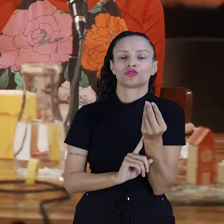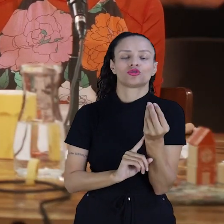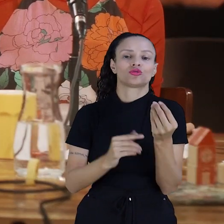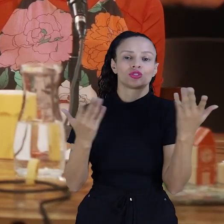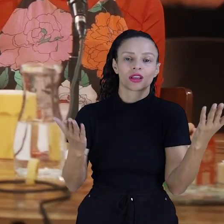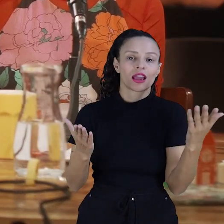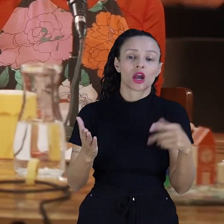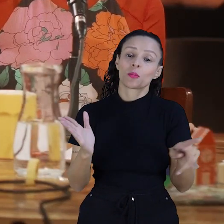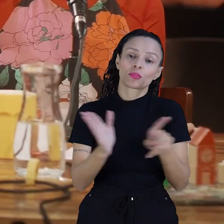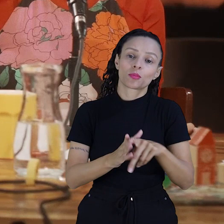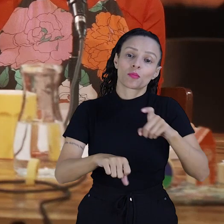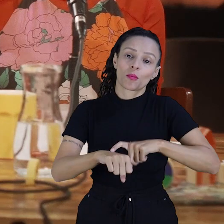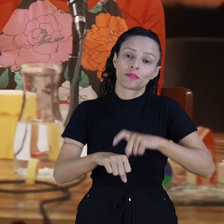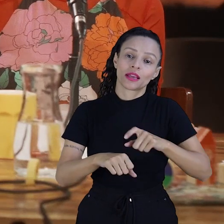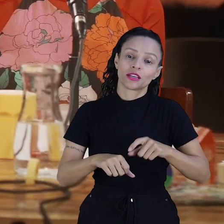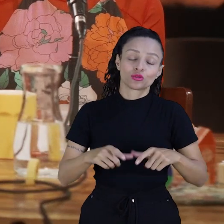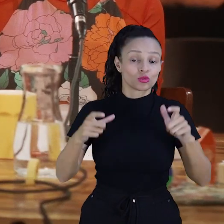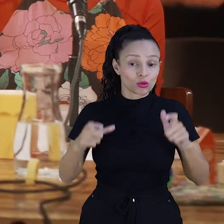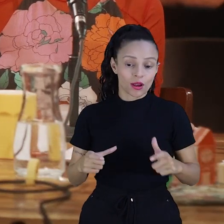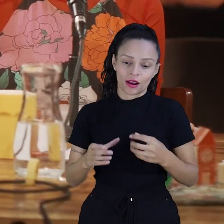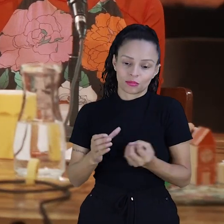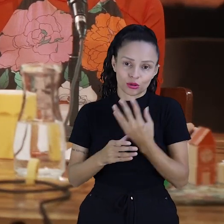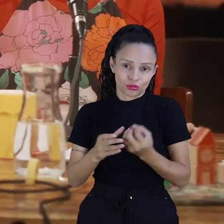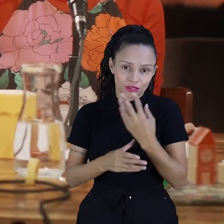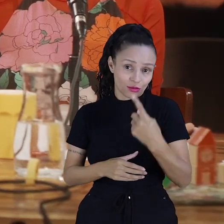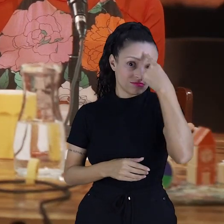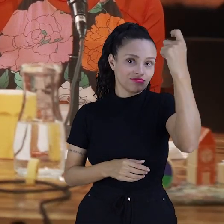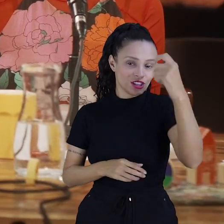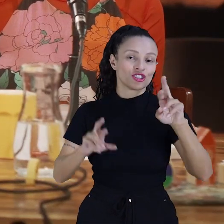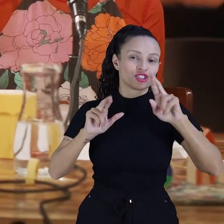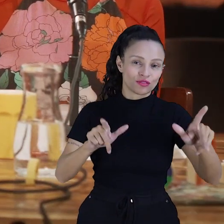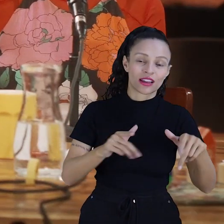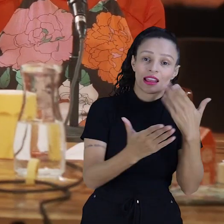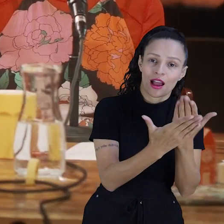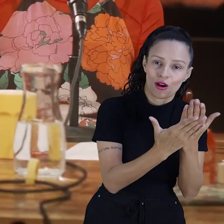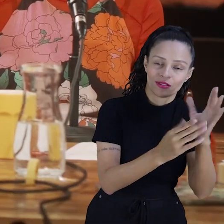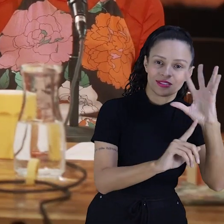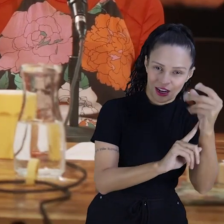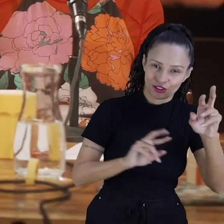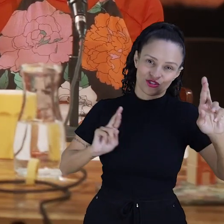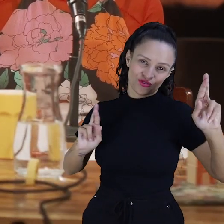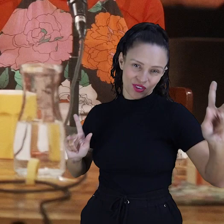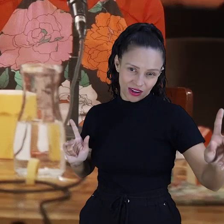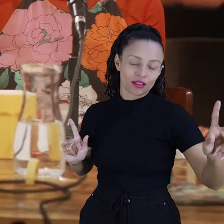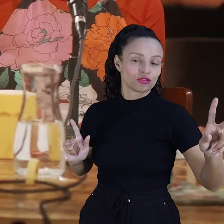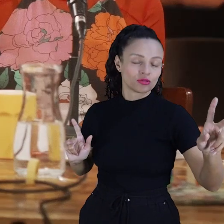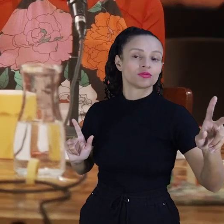como o próprio momento do ateliê, né? Que o ateliê, diferente da aula de arte, vamos assim pensar,